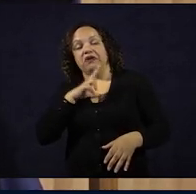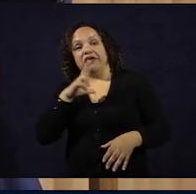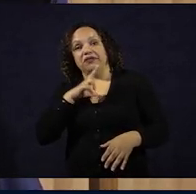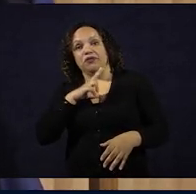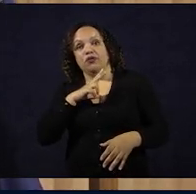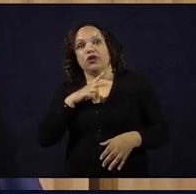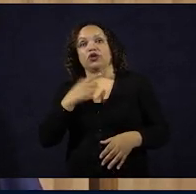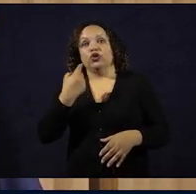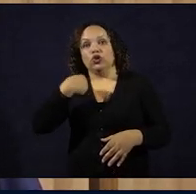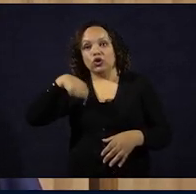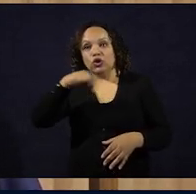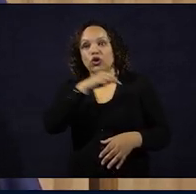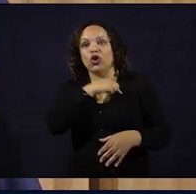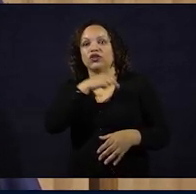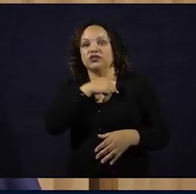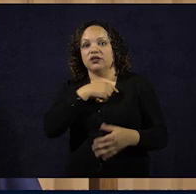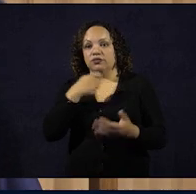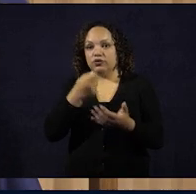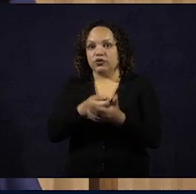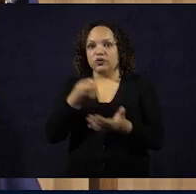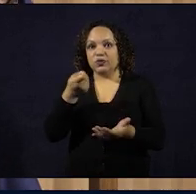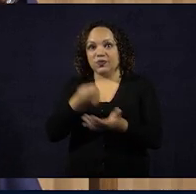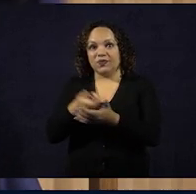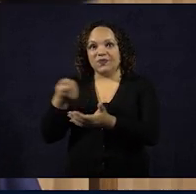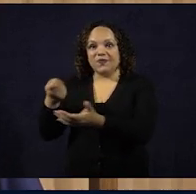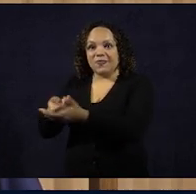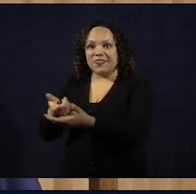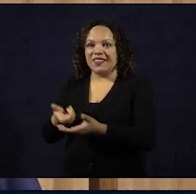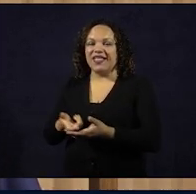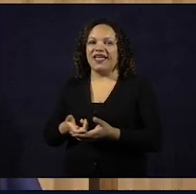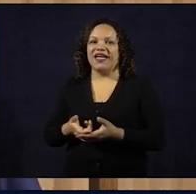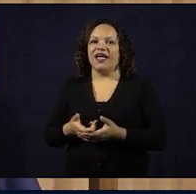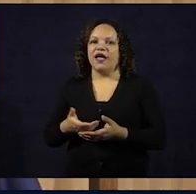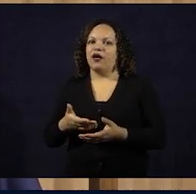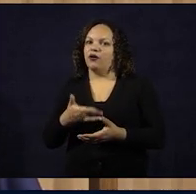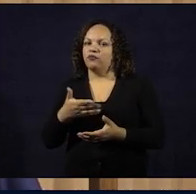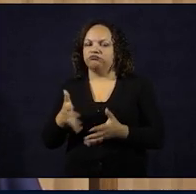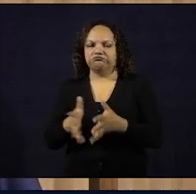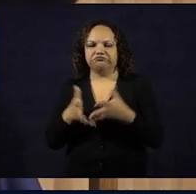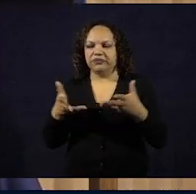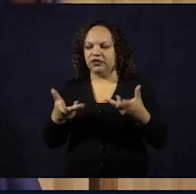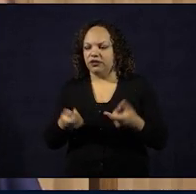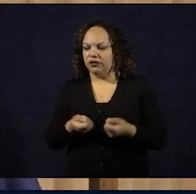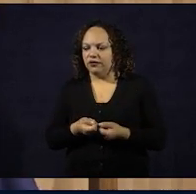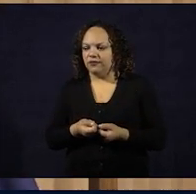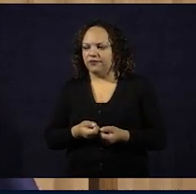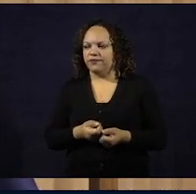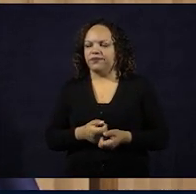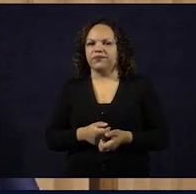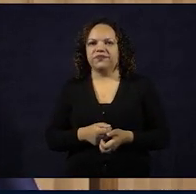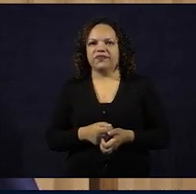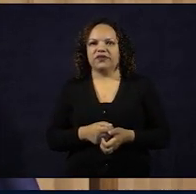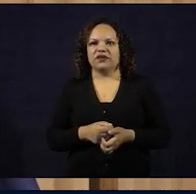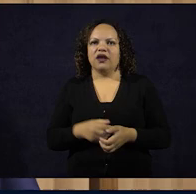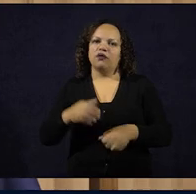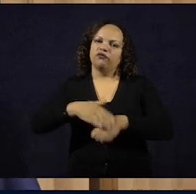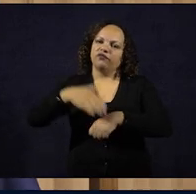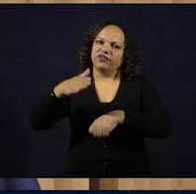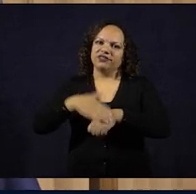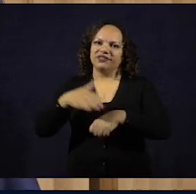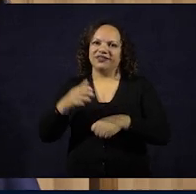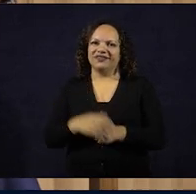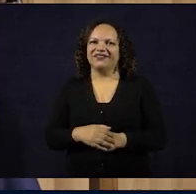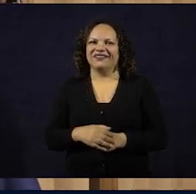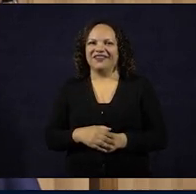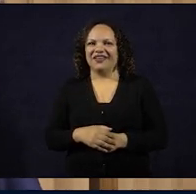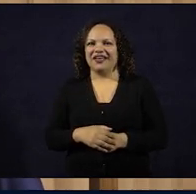é o que tá drive na economia O que significa muito mais legítimo não desejo de um governante Aldo Ministro B é fazer isso então eu